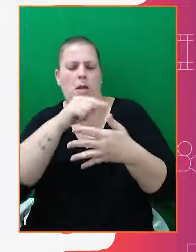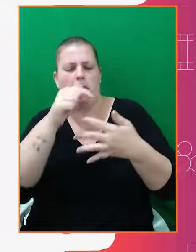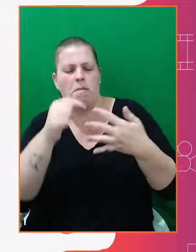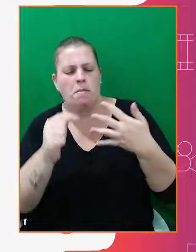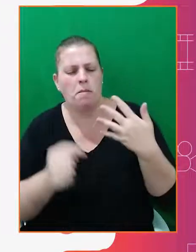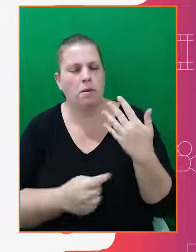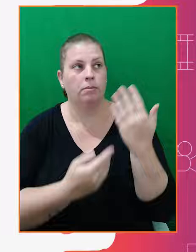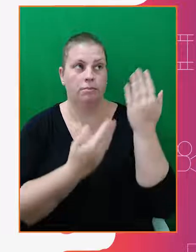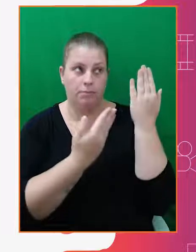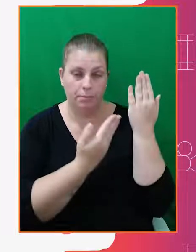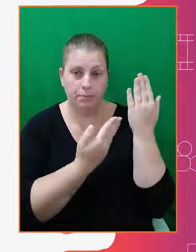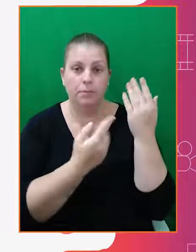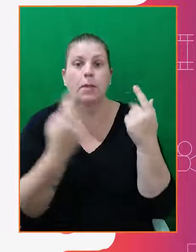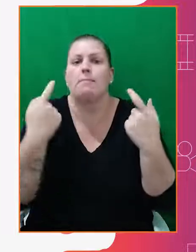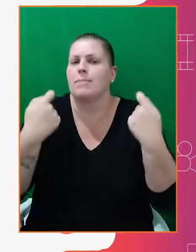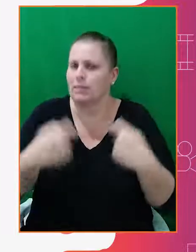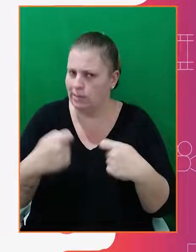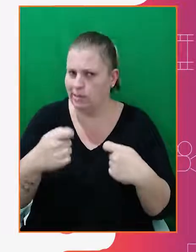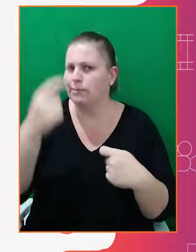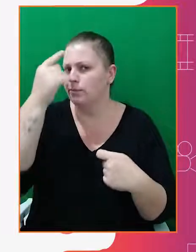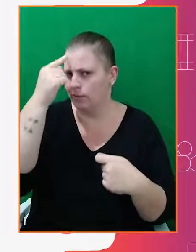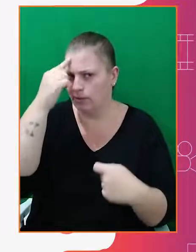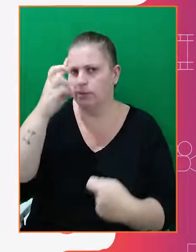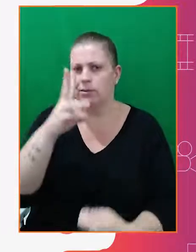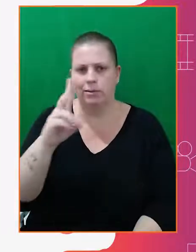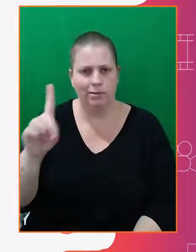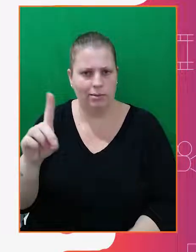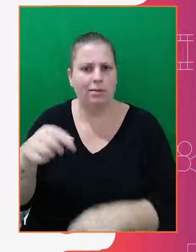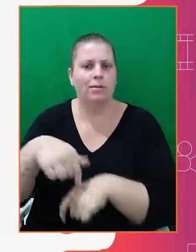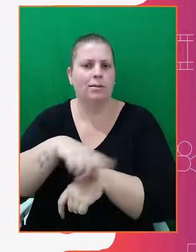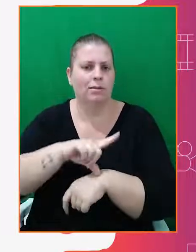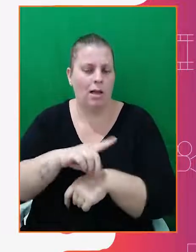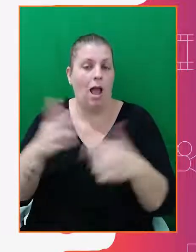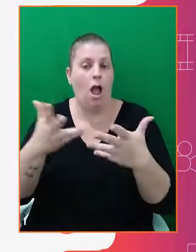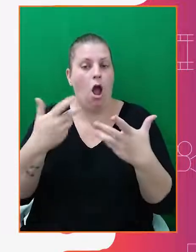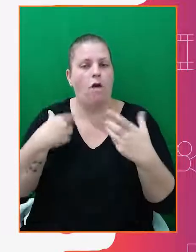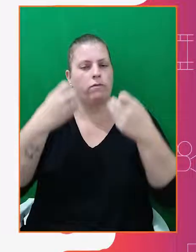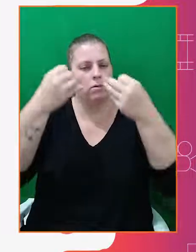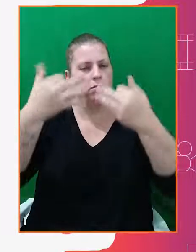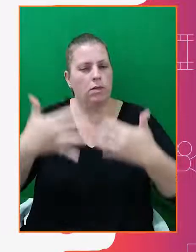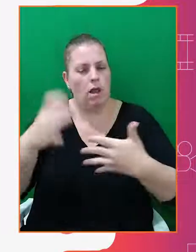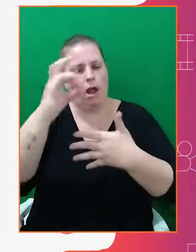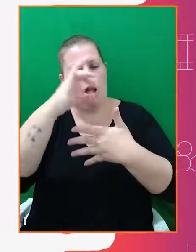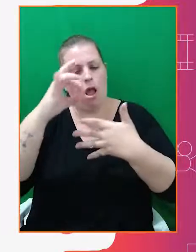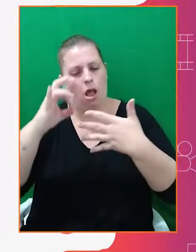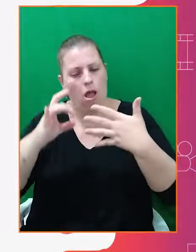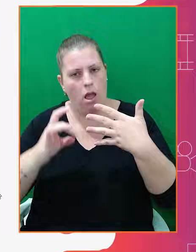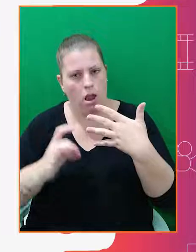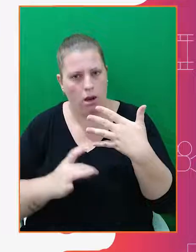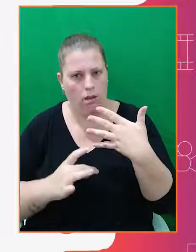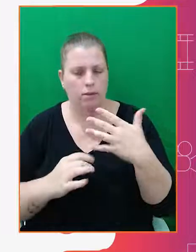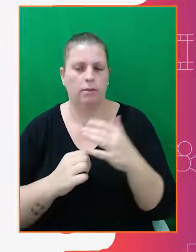essas etapas que são indispensáveis na produção de uma animação 3D que nós vamos ver um pouco sobre cada uma agora.